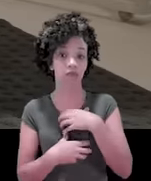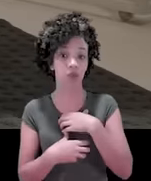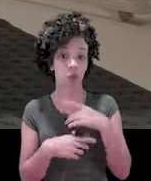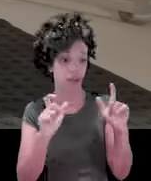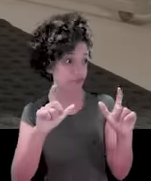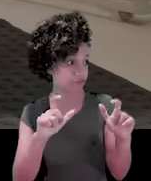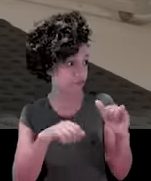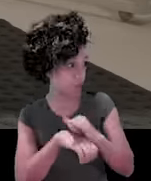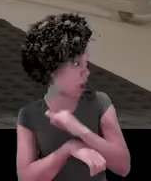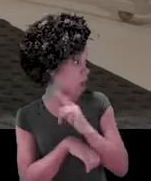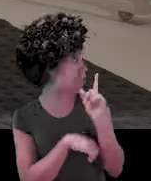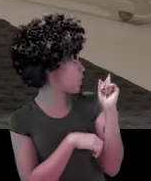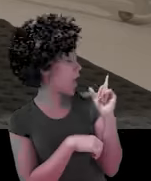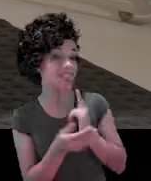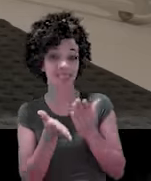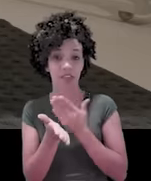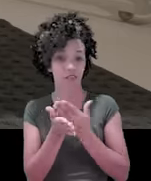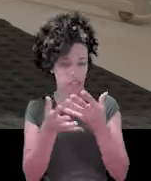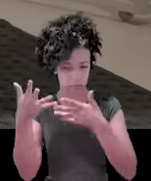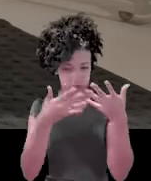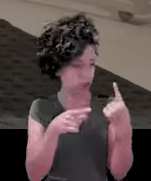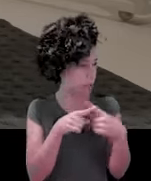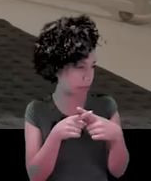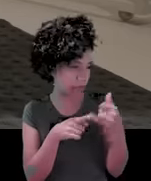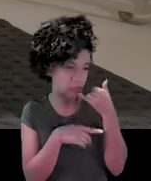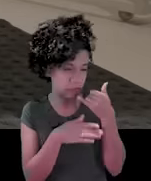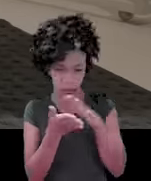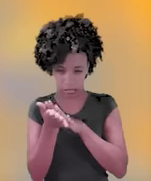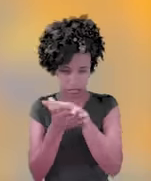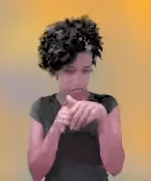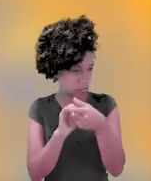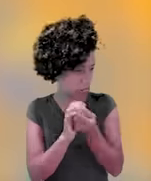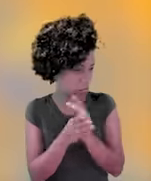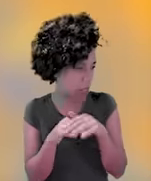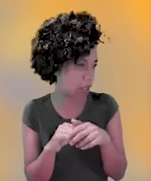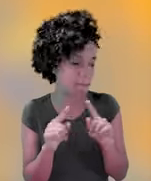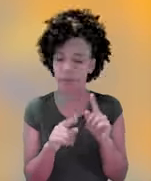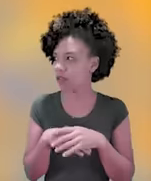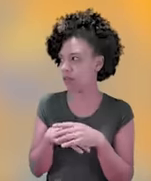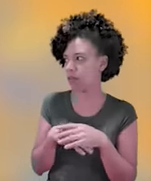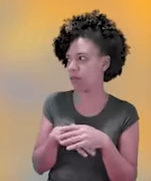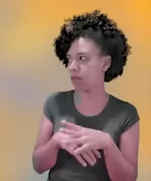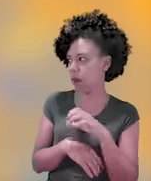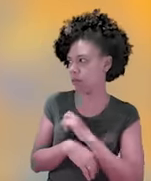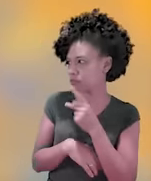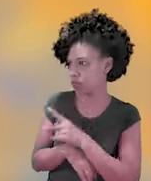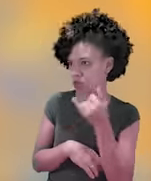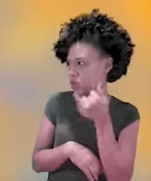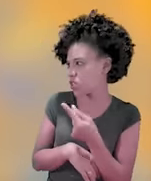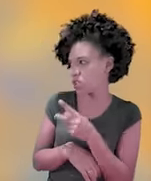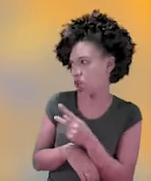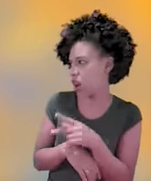ele ficou imediatamente depois de bater muito falsa que eu tenho toda borrada porque a câmera do meu celular tava travando melada de olho dizem maluco pelo amor de Deus que fala qual o seu